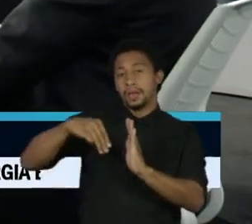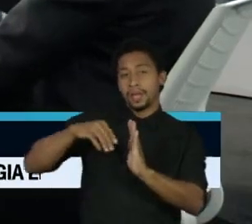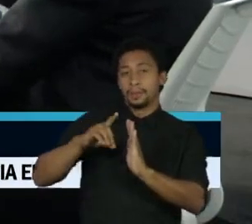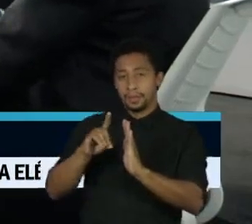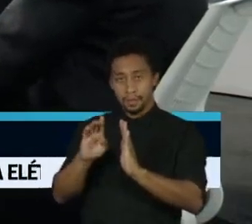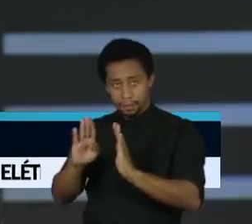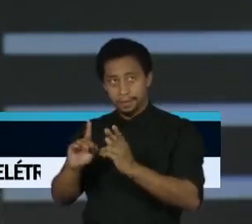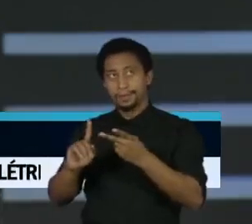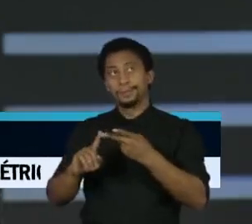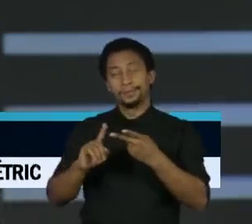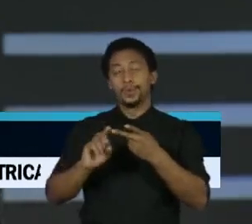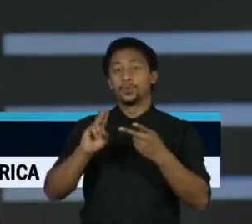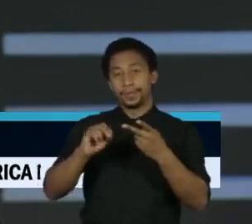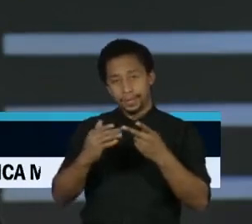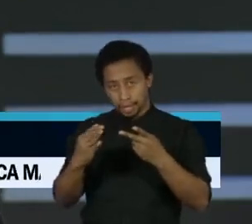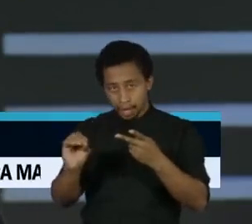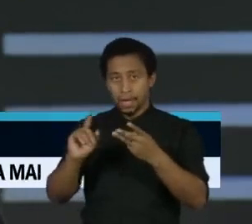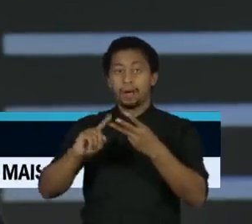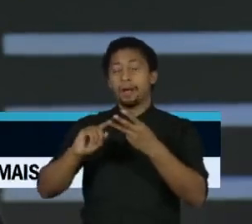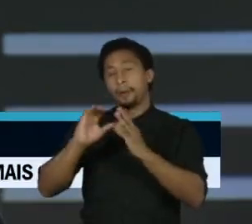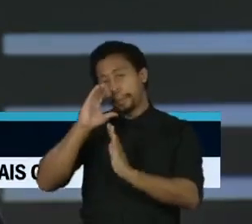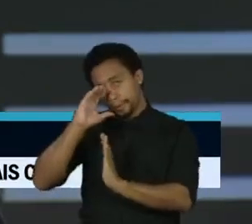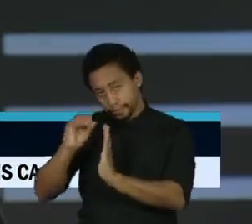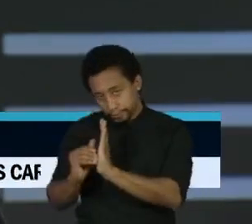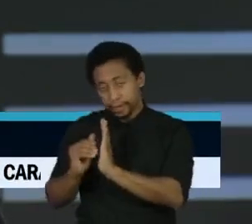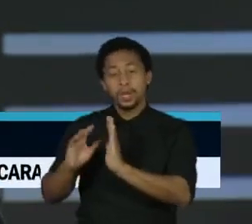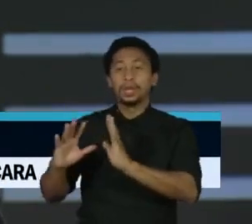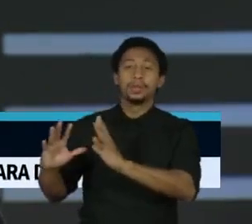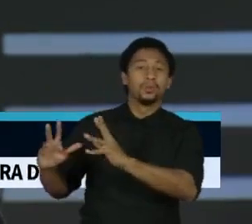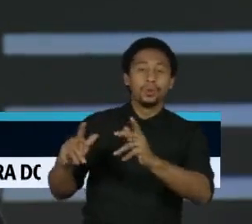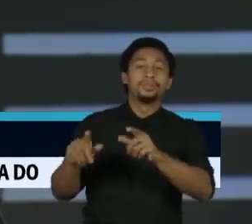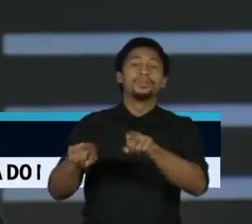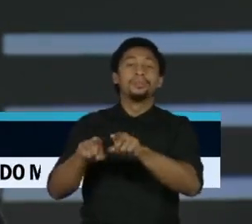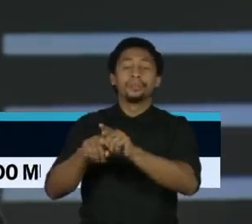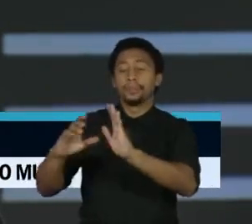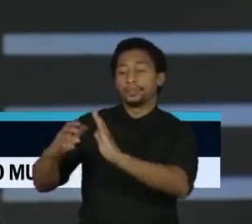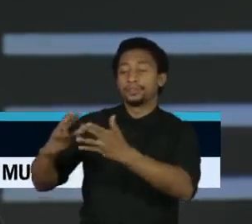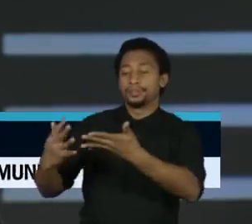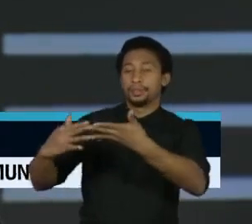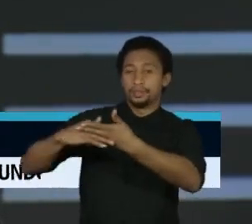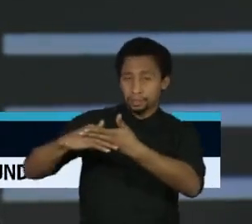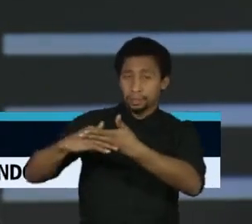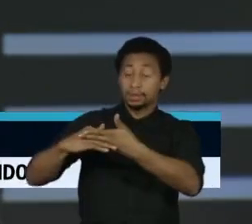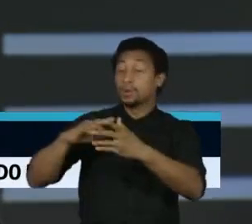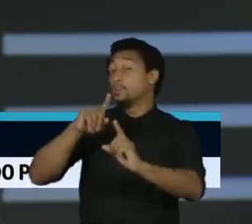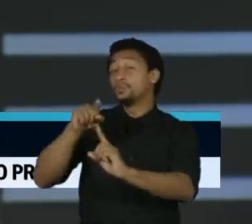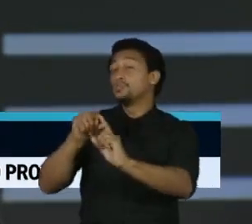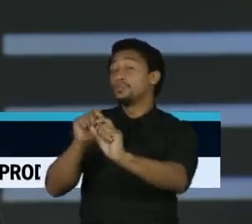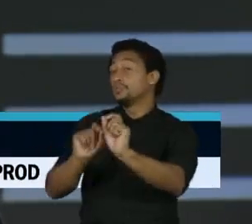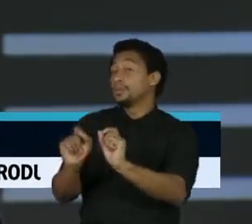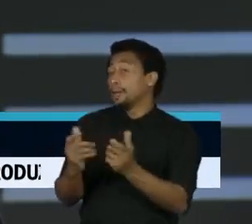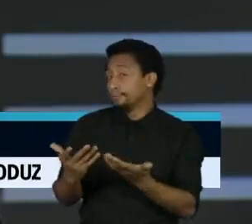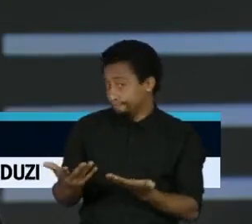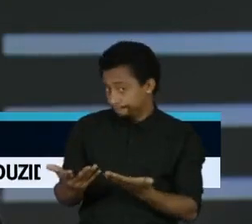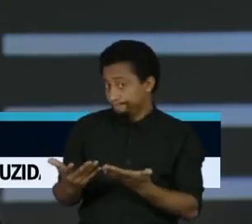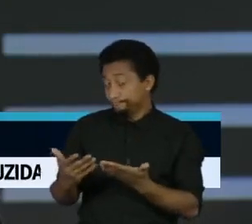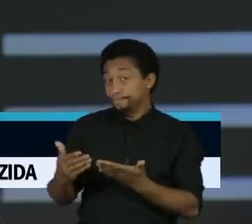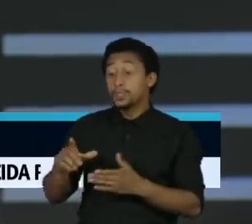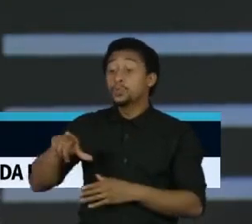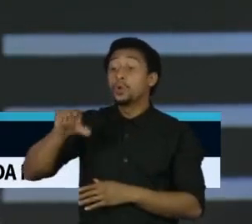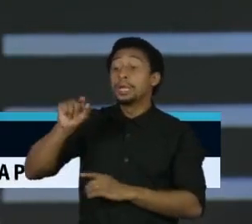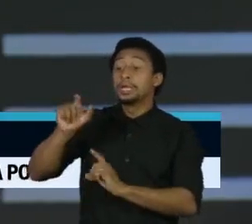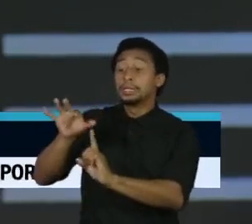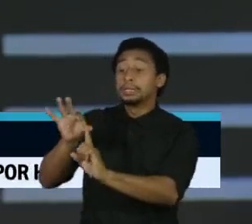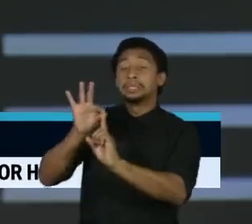Brasil é PSDB então todos esses parte cidadania a ideia que ele obviamente quer ser um dos vícios dessa